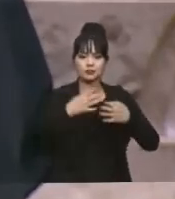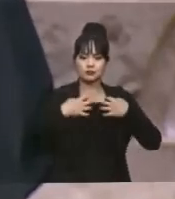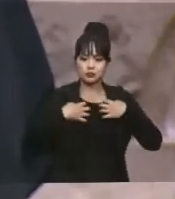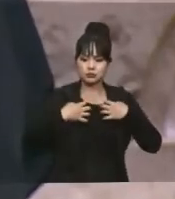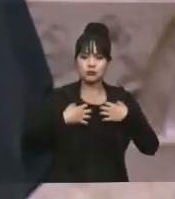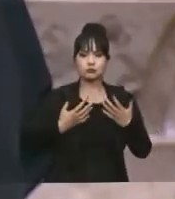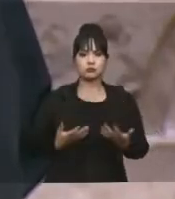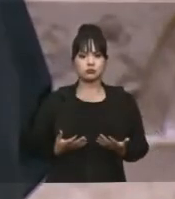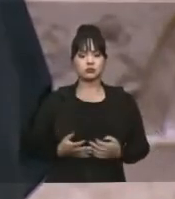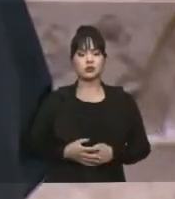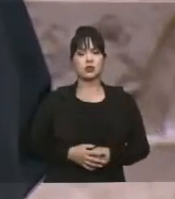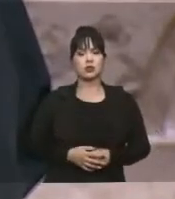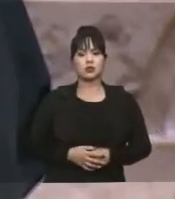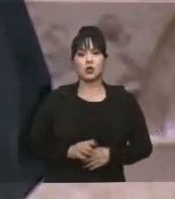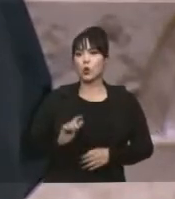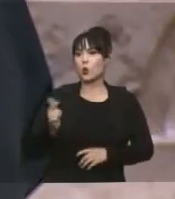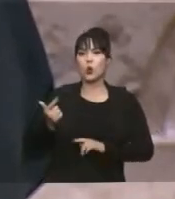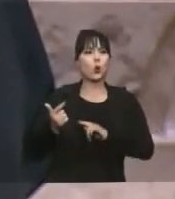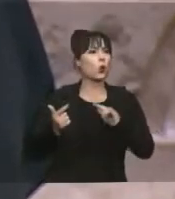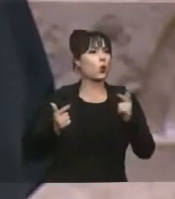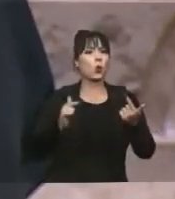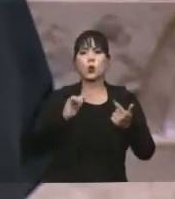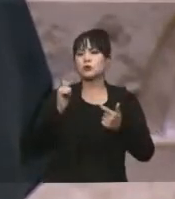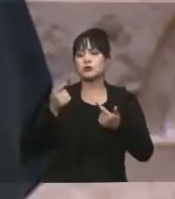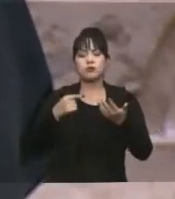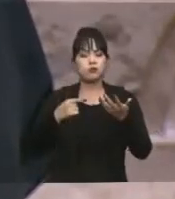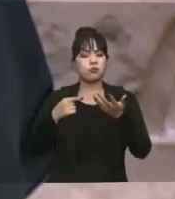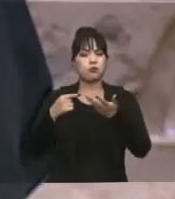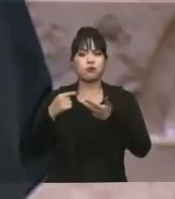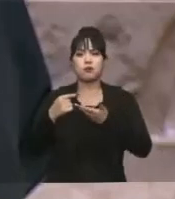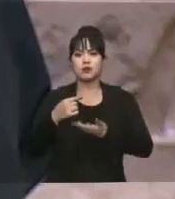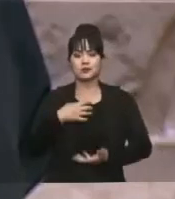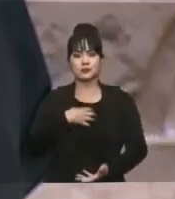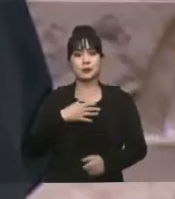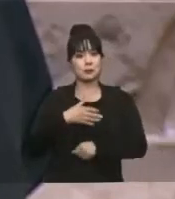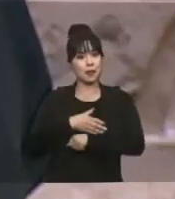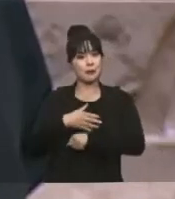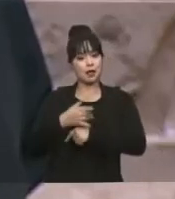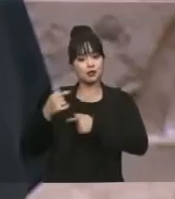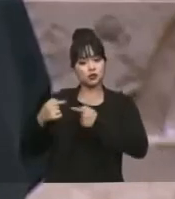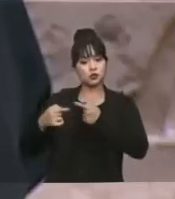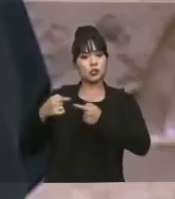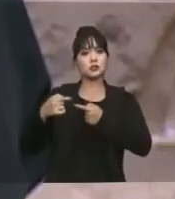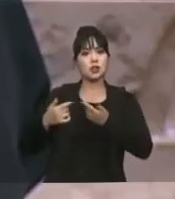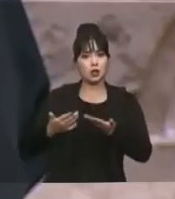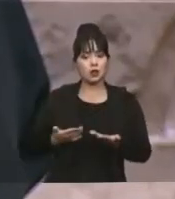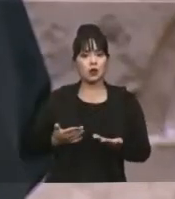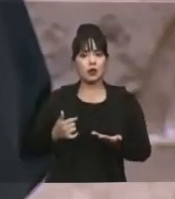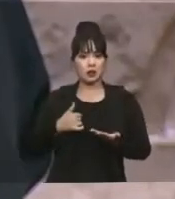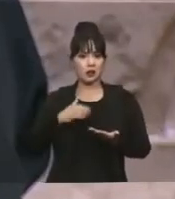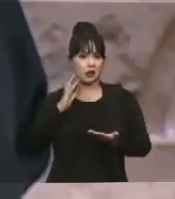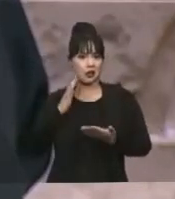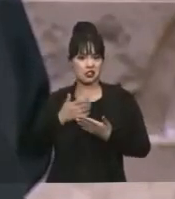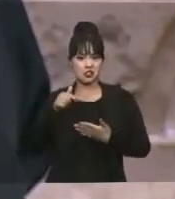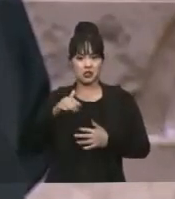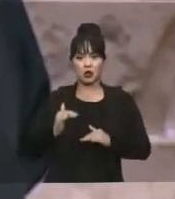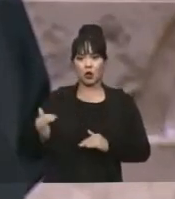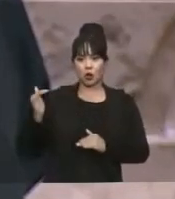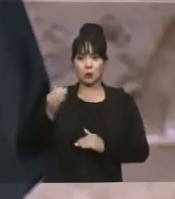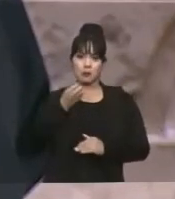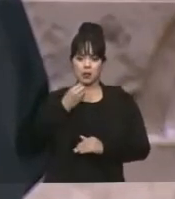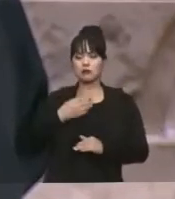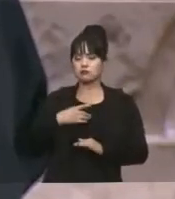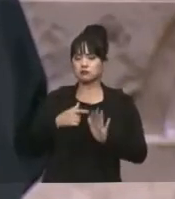fraternidade e outros sentimentos que fazem parte de uma geração que creio que aqui nessa corte está bem